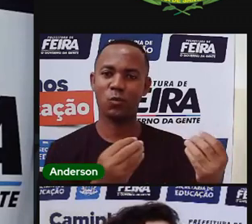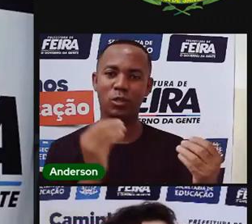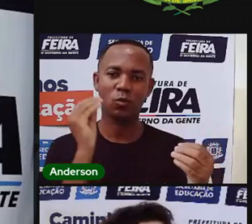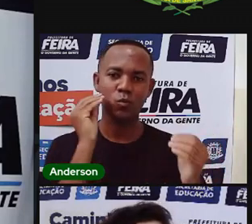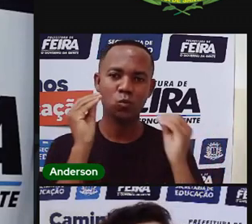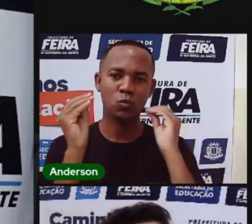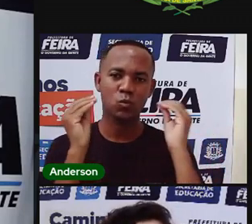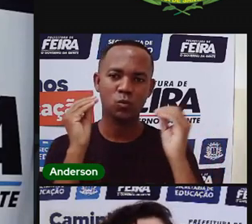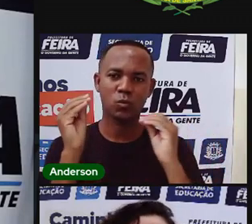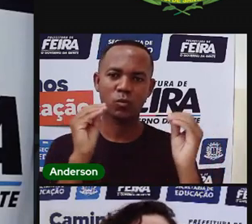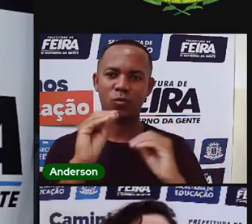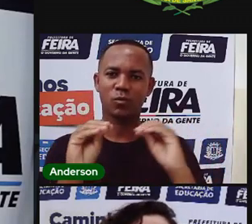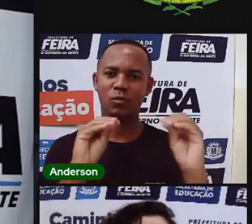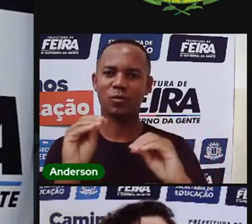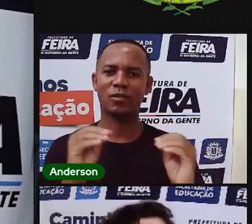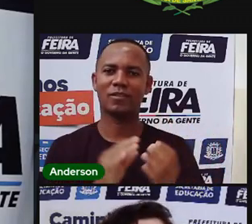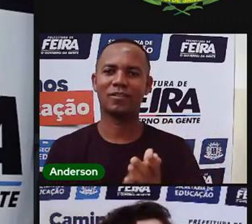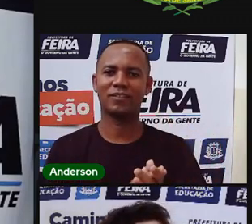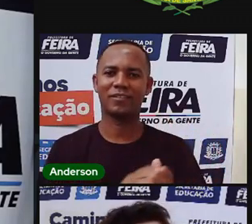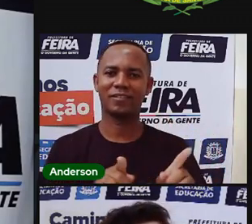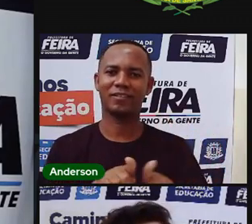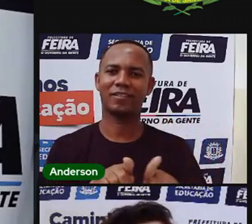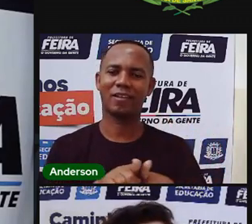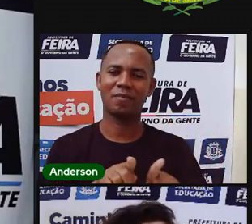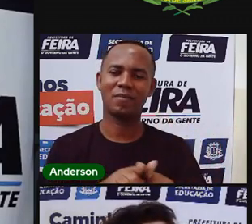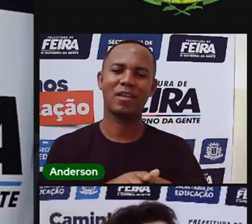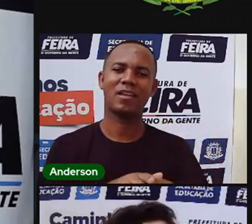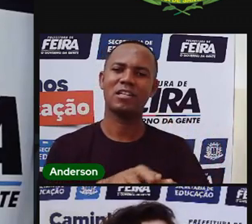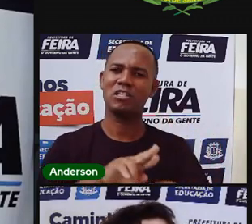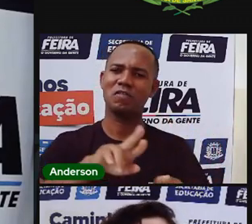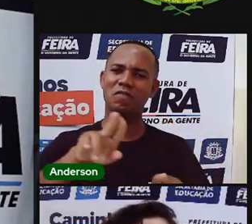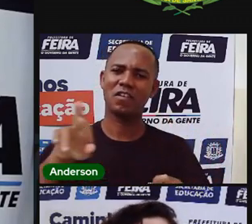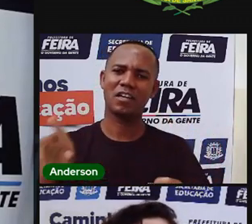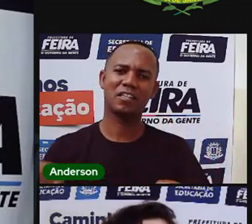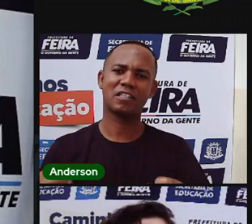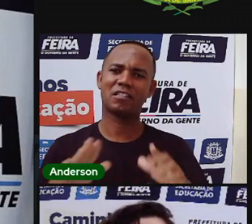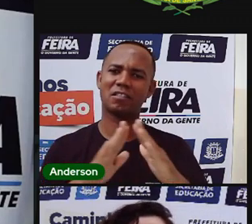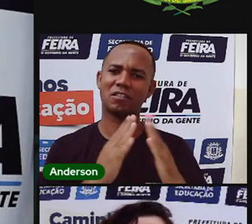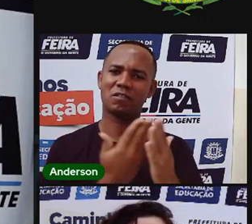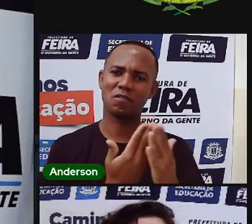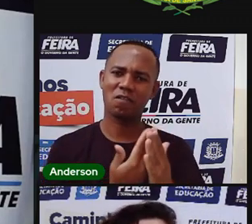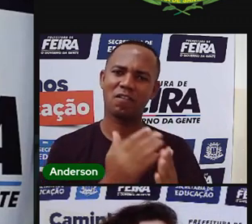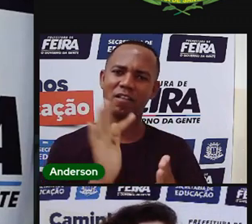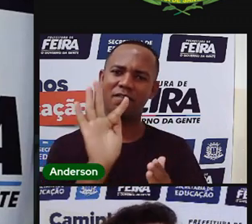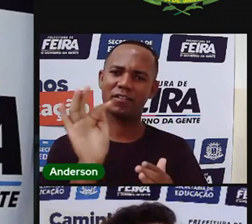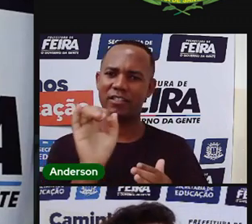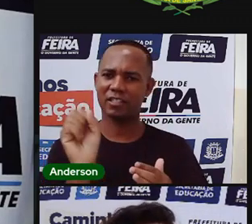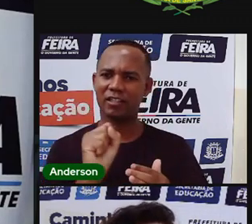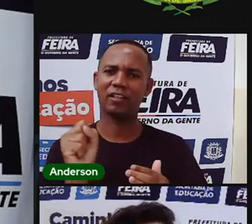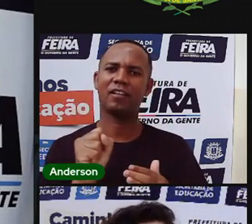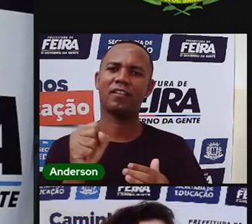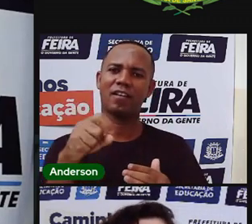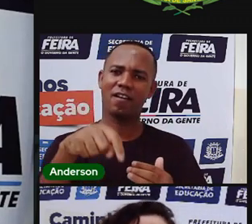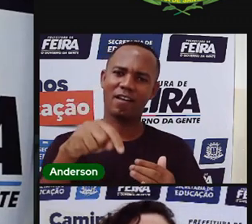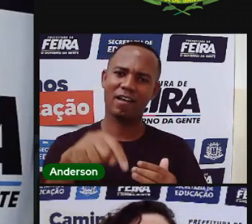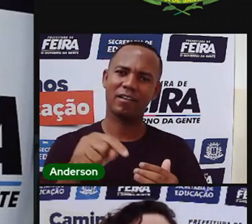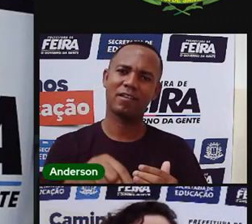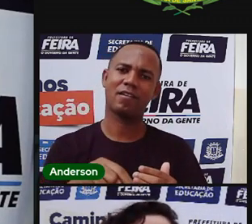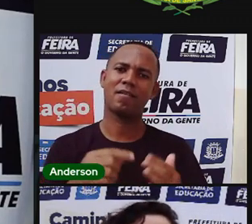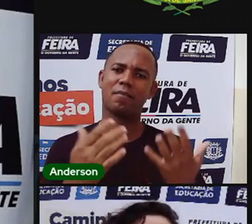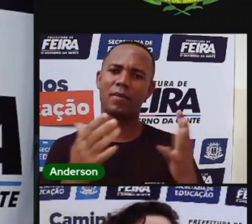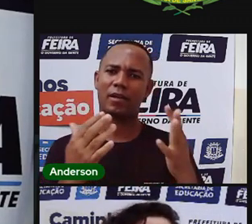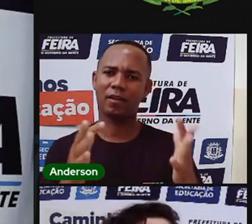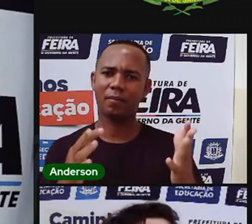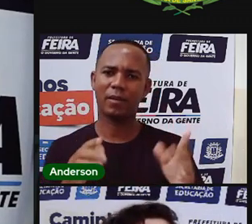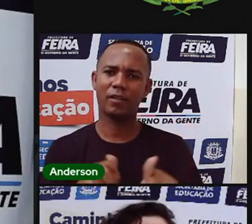Teles de Carvalho, Crispiniano Ferreira da Silva, a Escola Municipal Dr. Clóvis Ramos Lima,